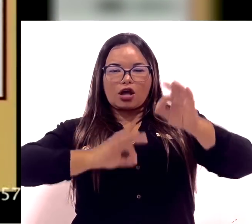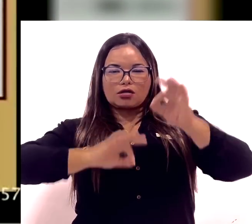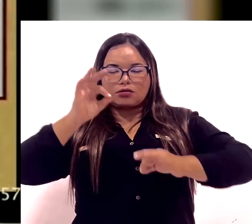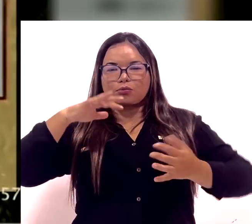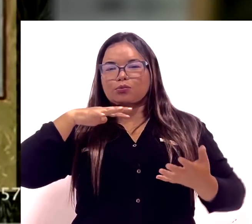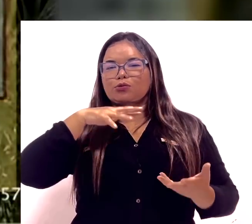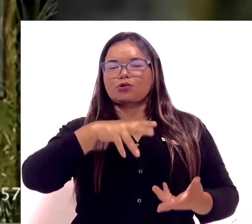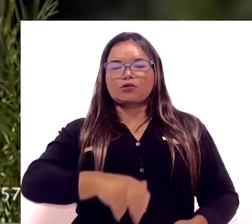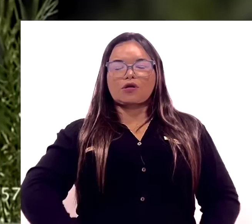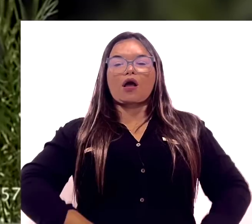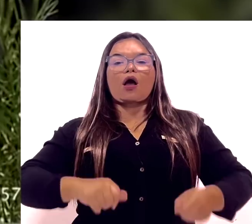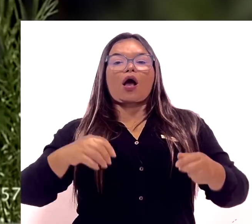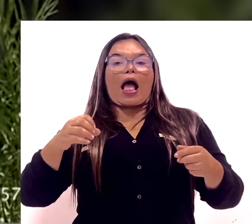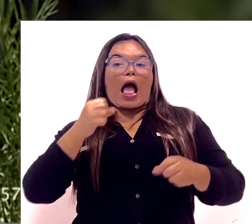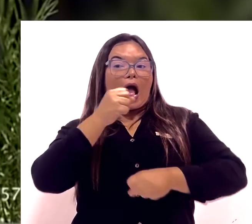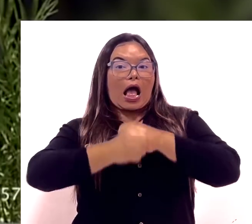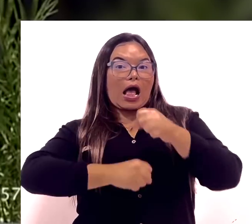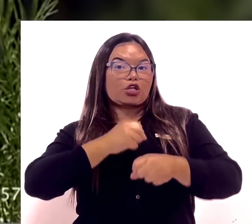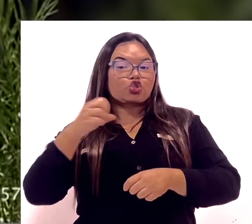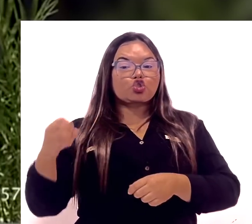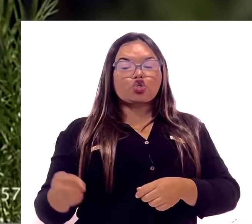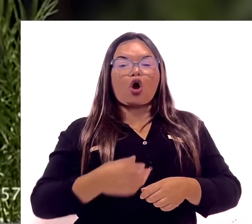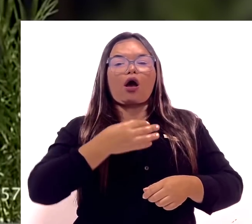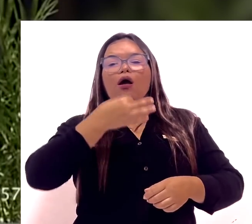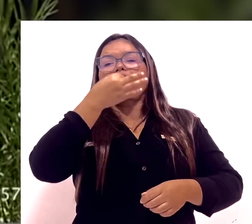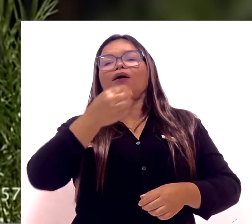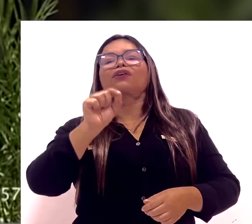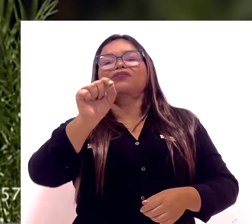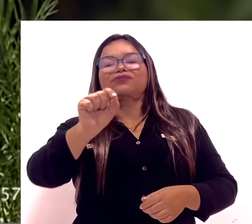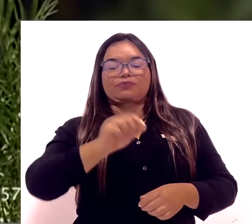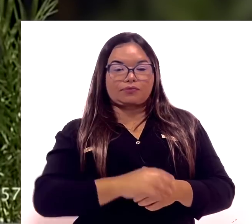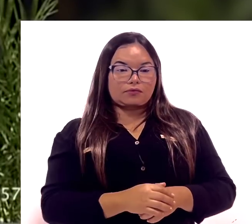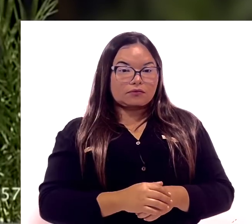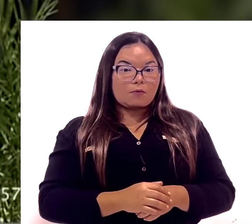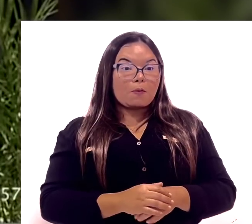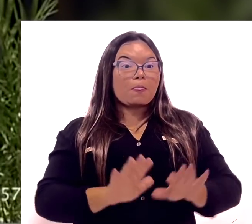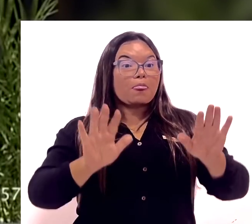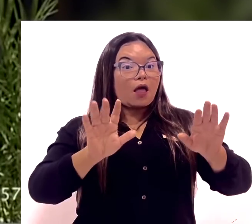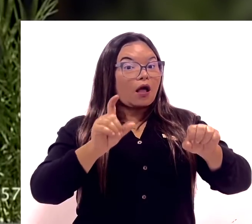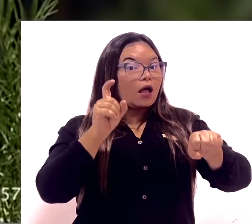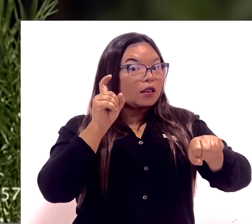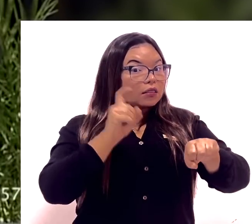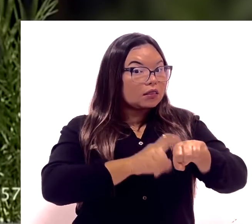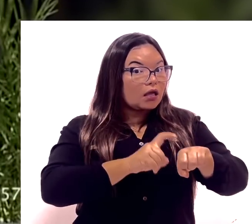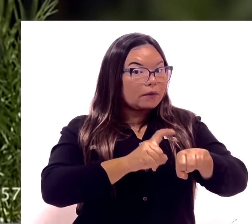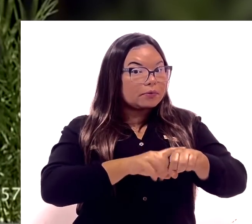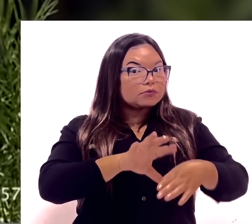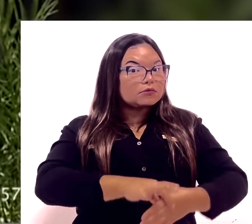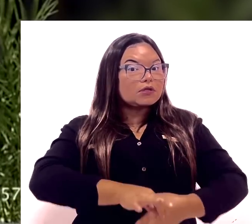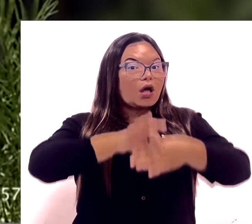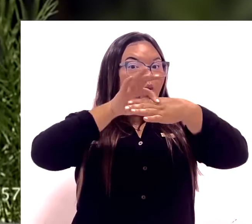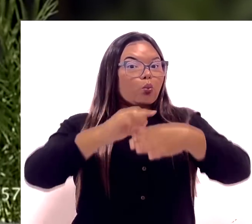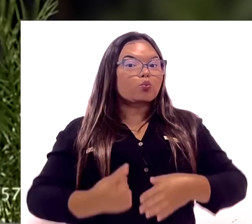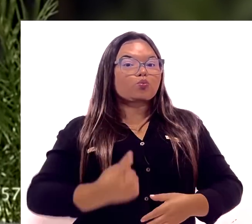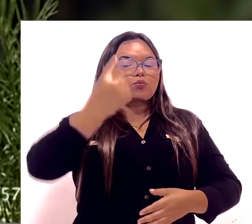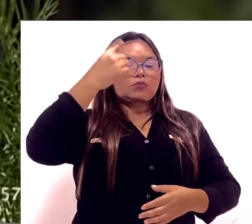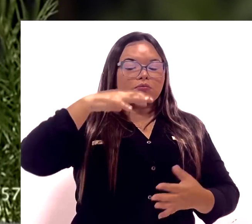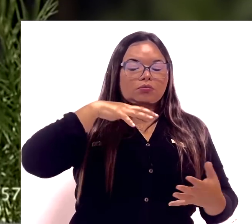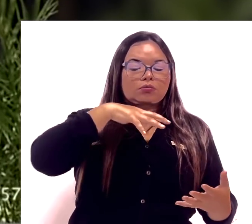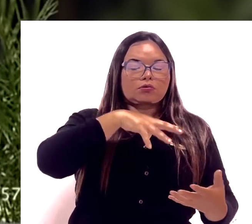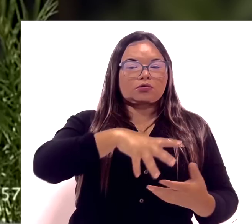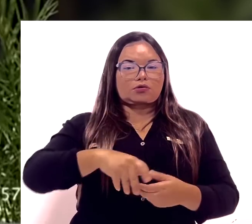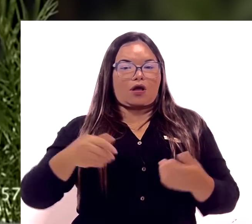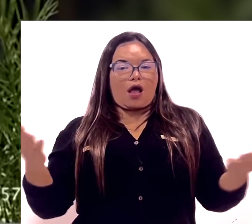teve apenas uma mensagem. Ele disse: é tempo de estabelecer uma autoridade mundial. Agora mesmo. Esse foi o